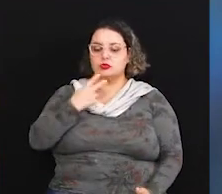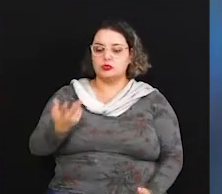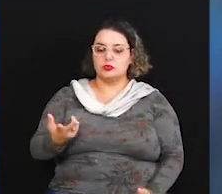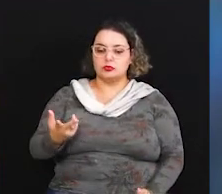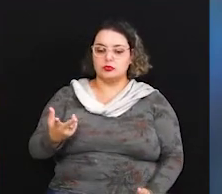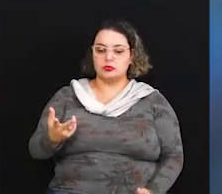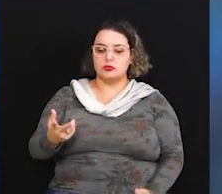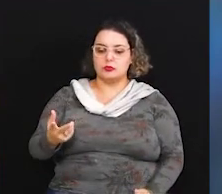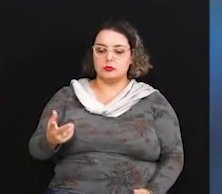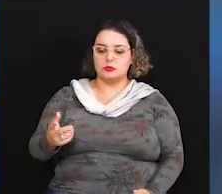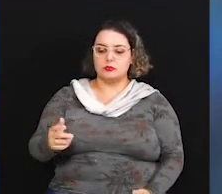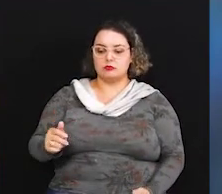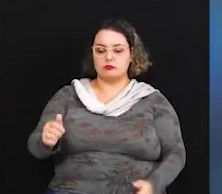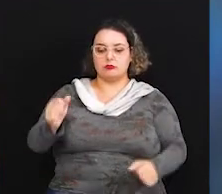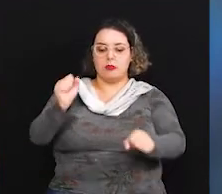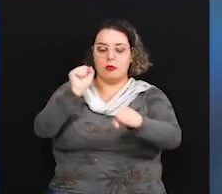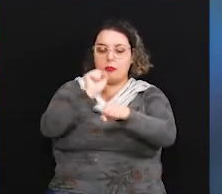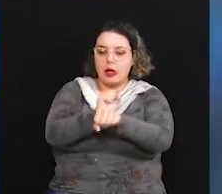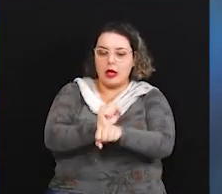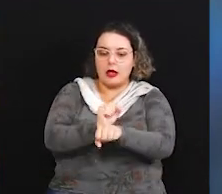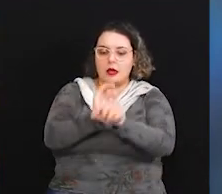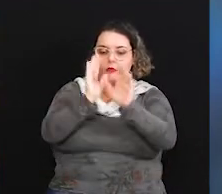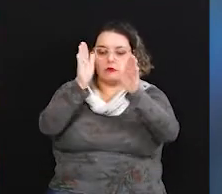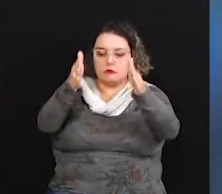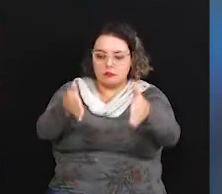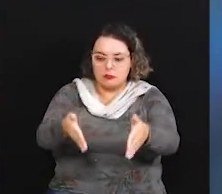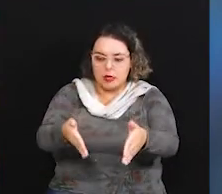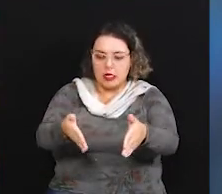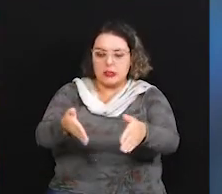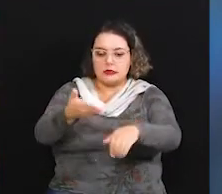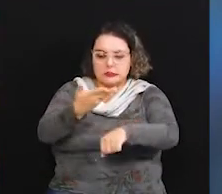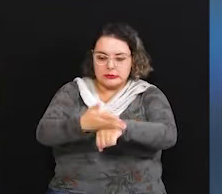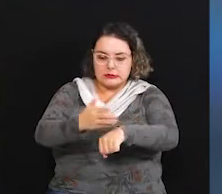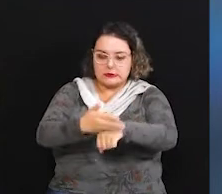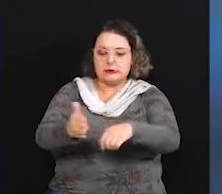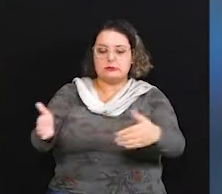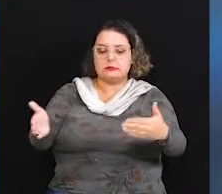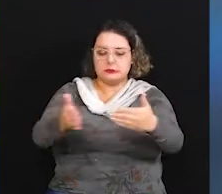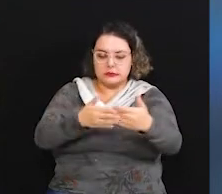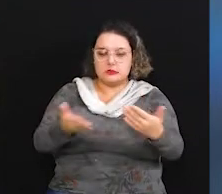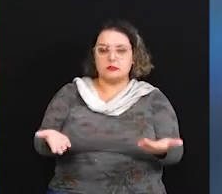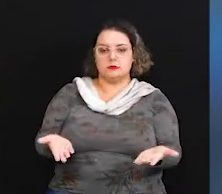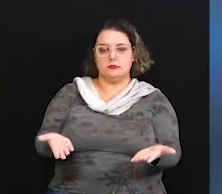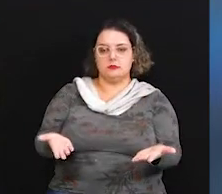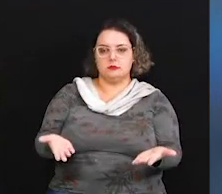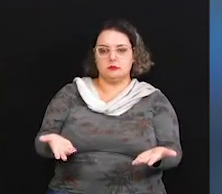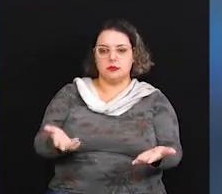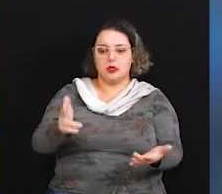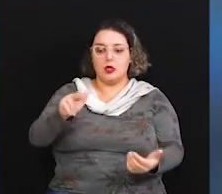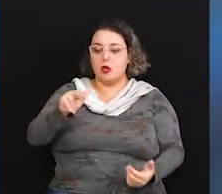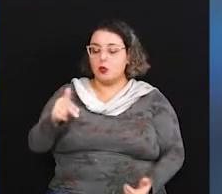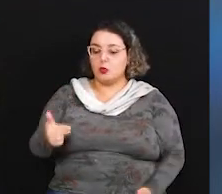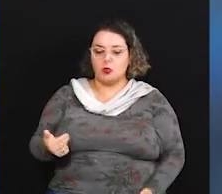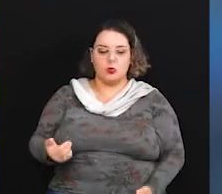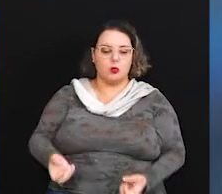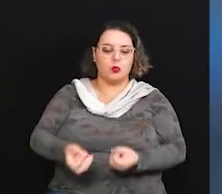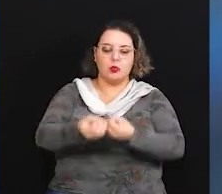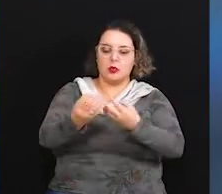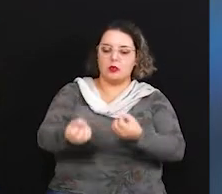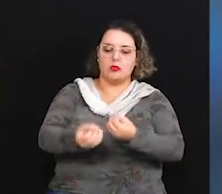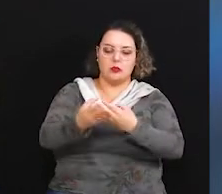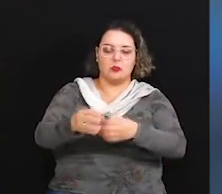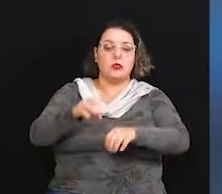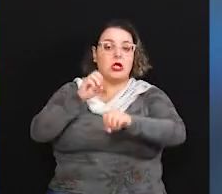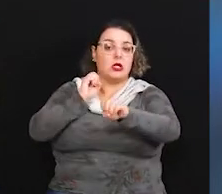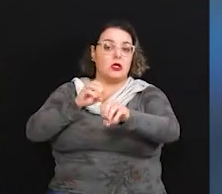pode travar como trabalho exatamente nessa prática fechada, e aí eu acho que a gente nunca busca em forma